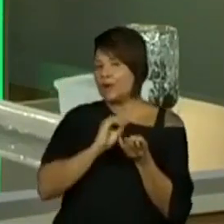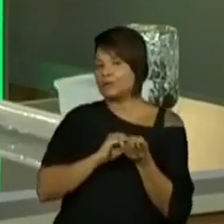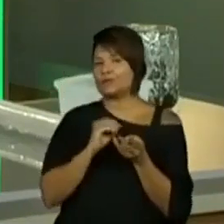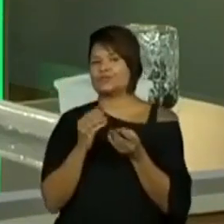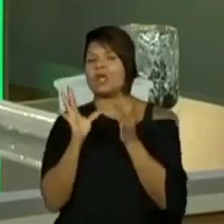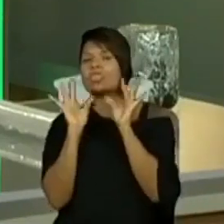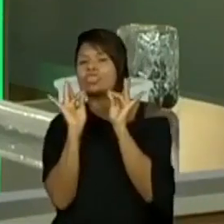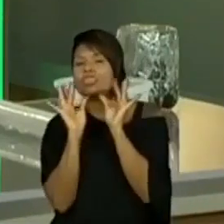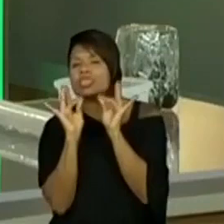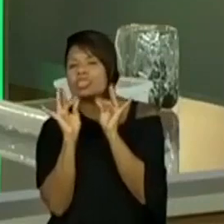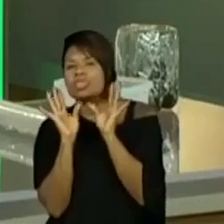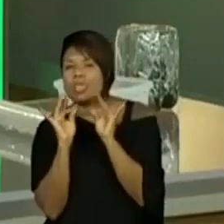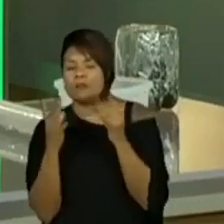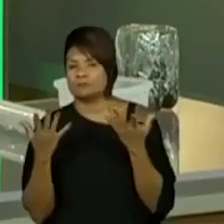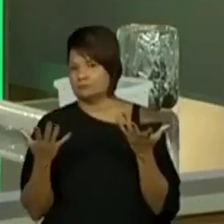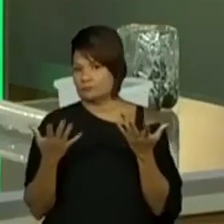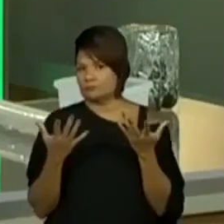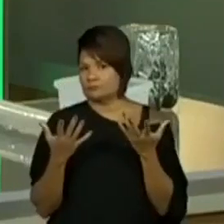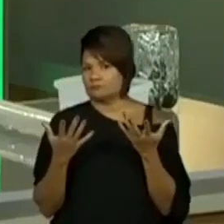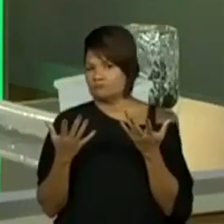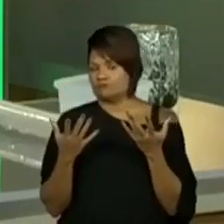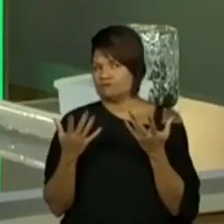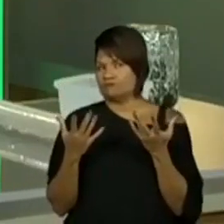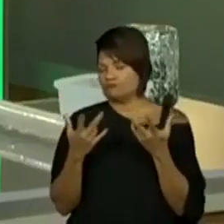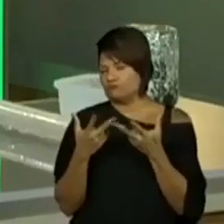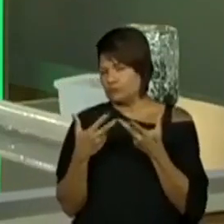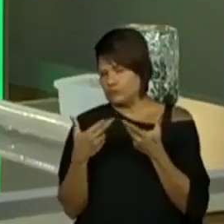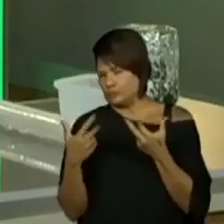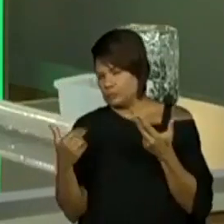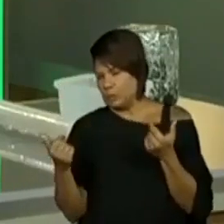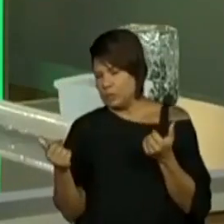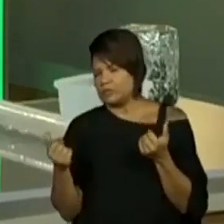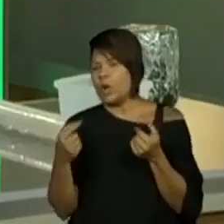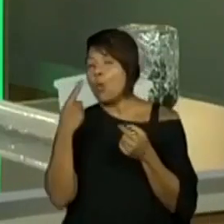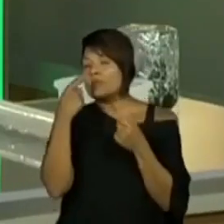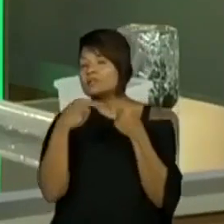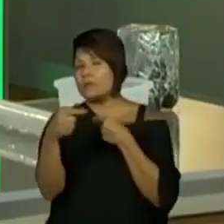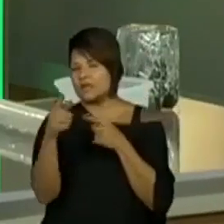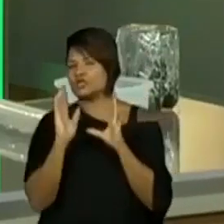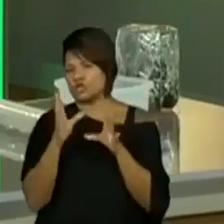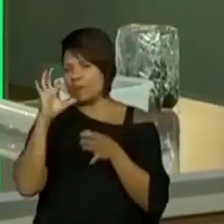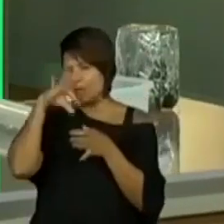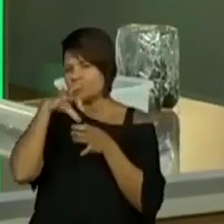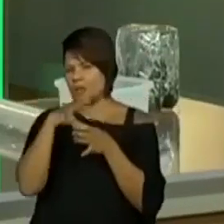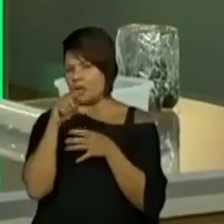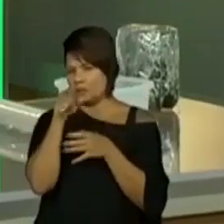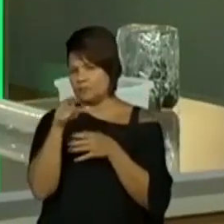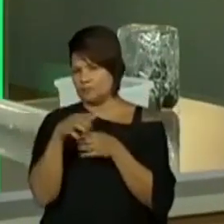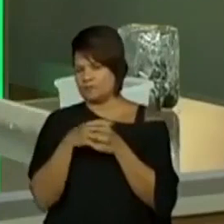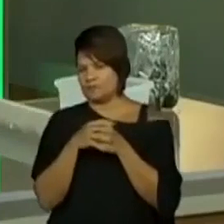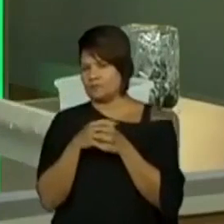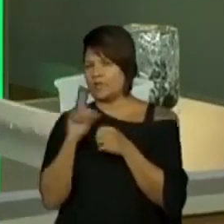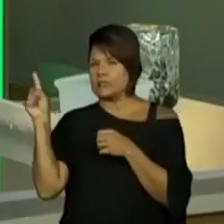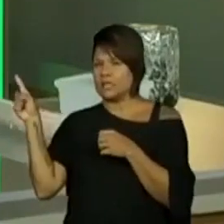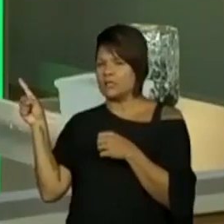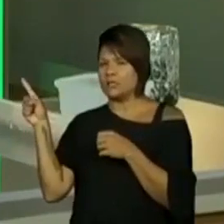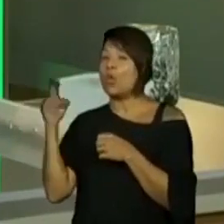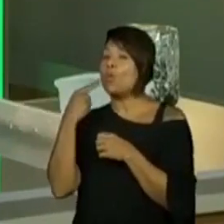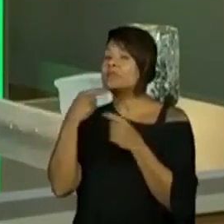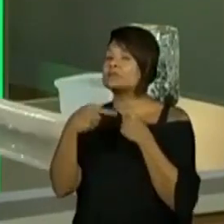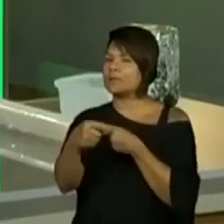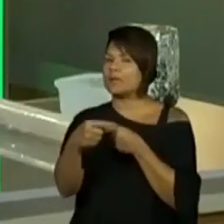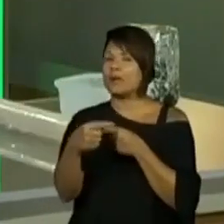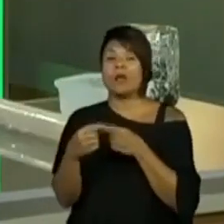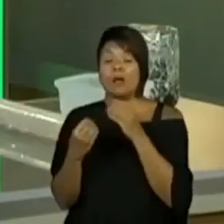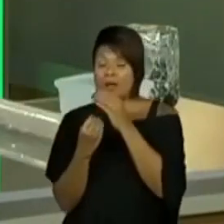coisa descoordenada aqui dentro, isso aqui eu fiz já faz uma semana. Então, essa planta, ela não teria